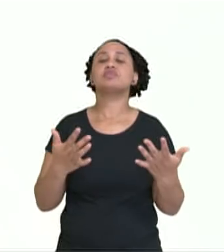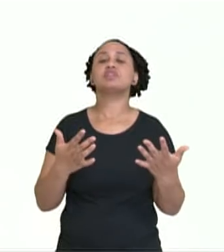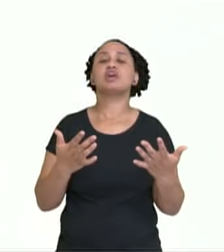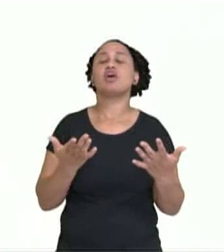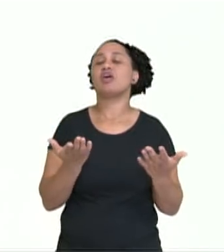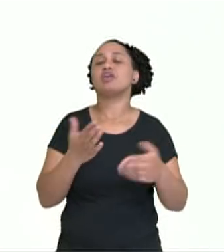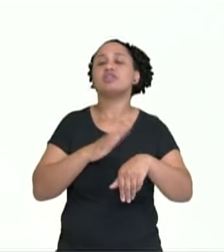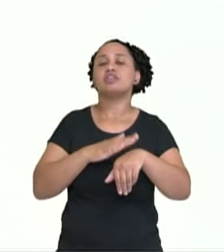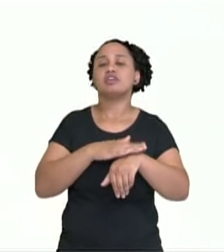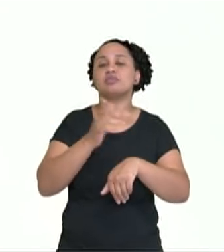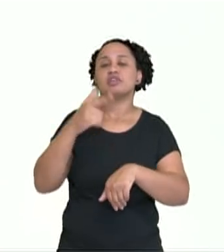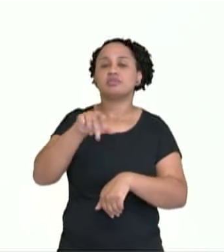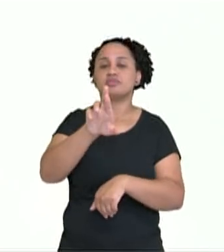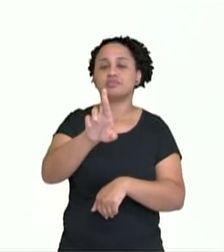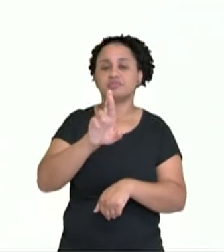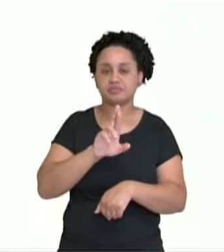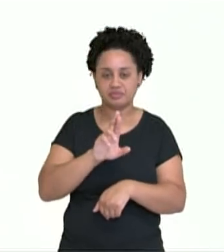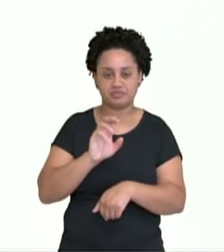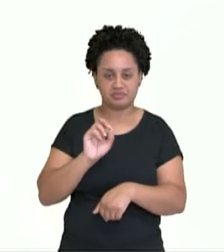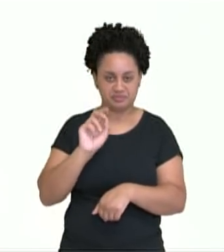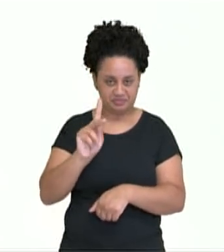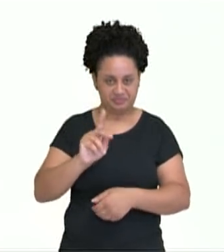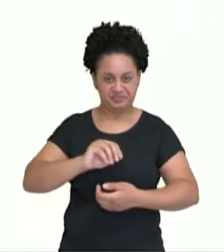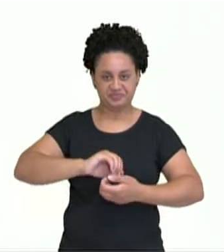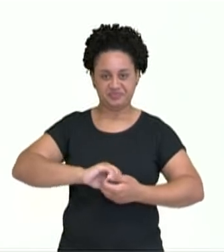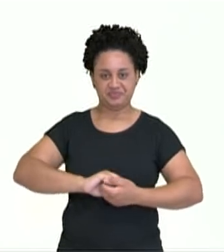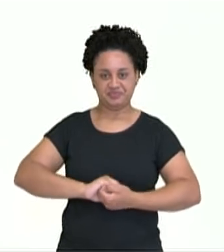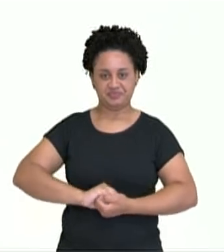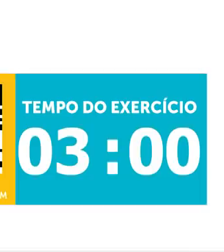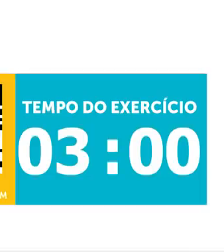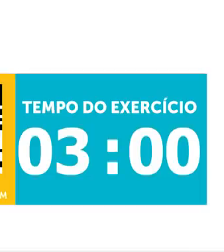vamos dar um tempinho para vocês. Maravilha?